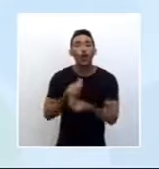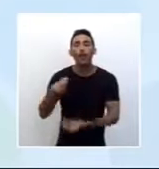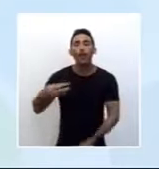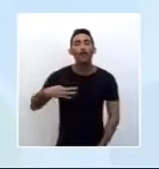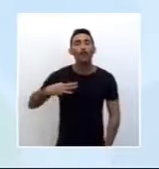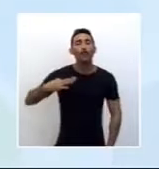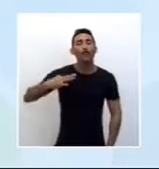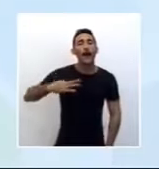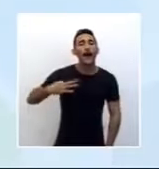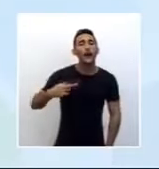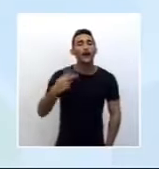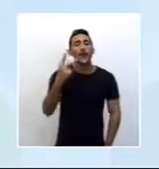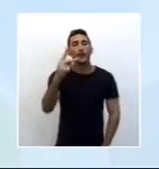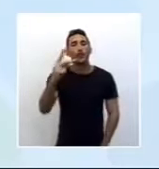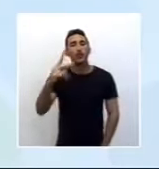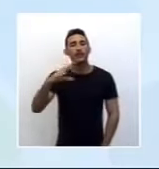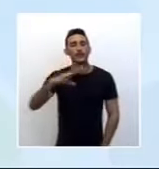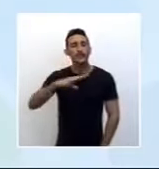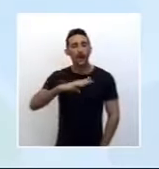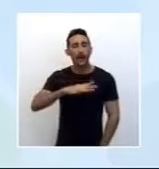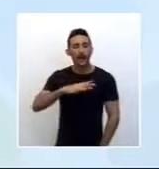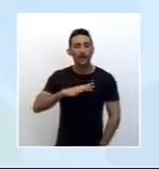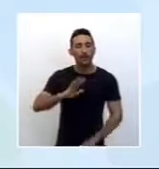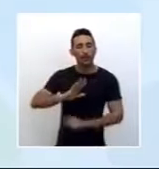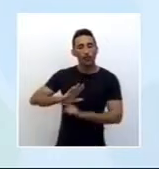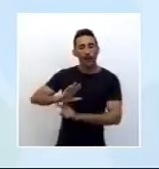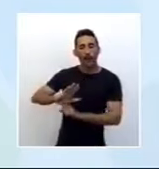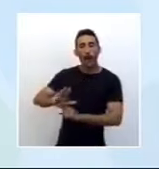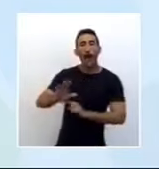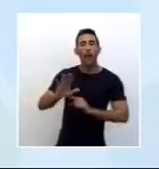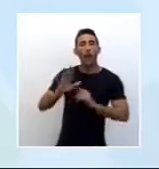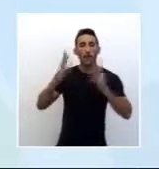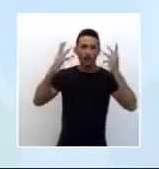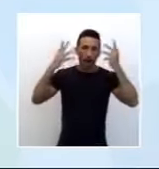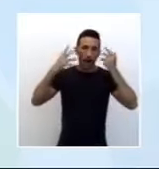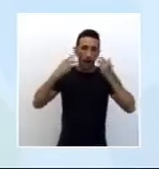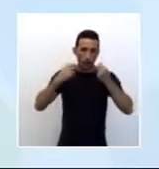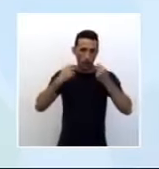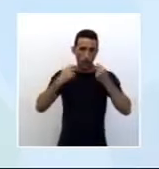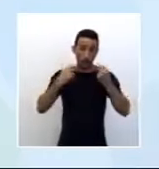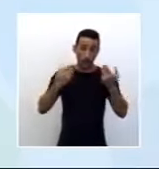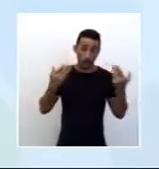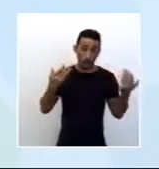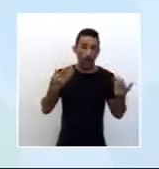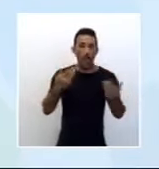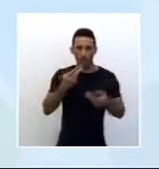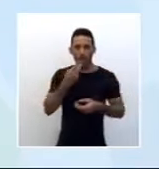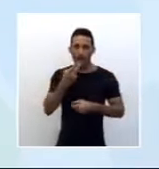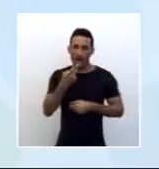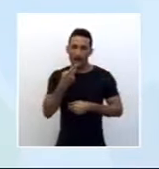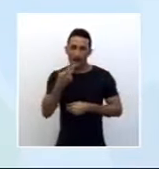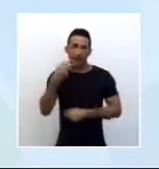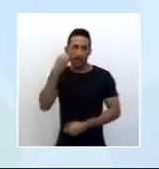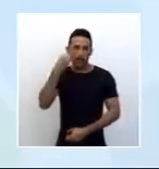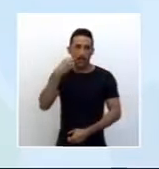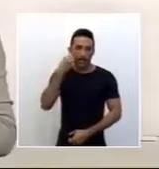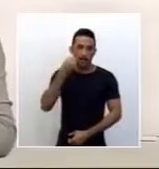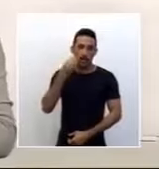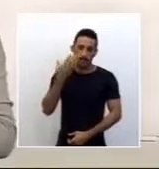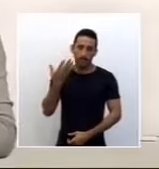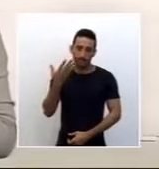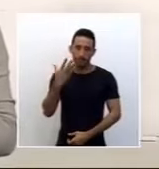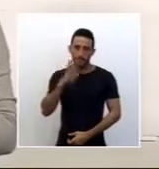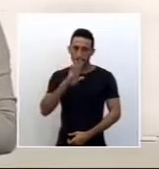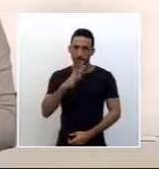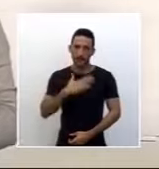na sua cidade and helping Animals e ajudar os animais Então vou contar para vocês uma experiência pode voltar em mim